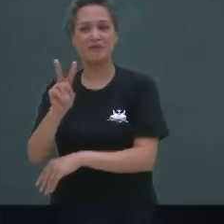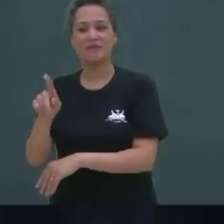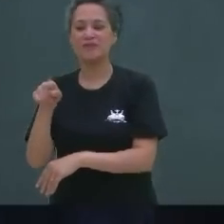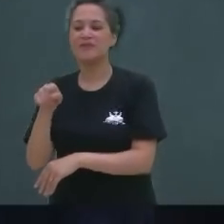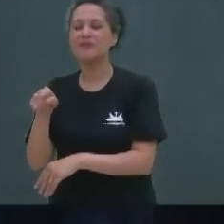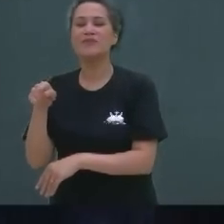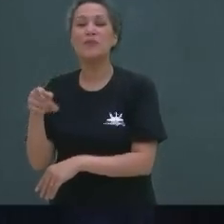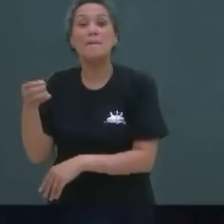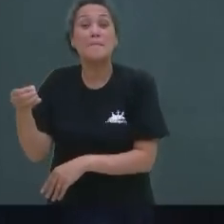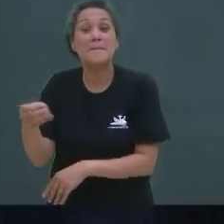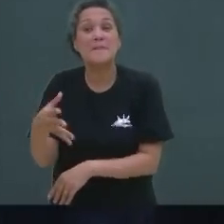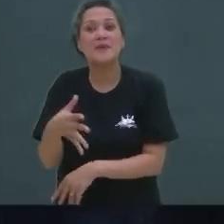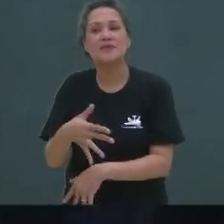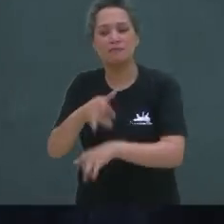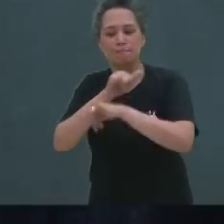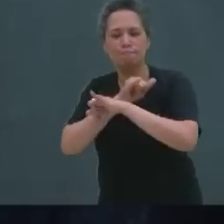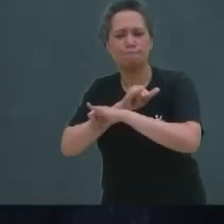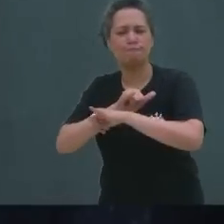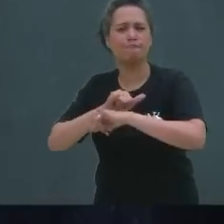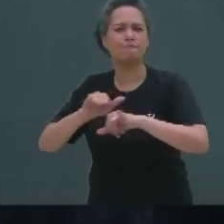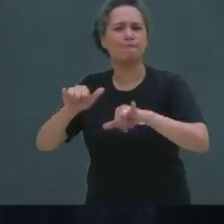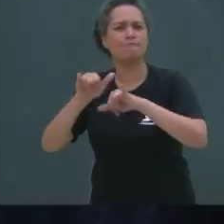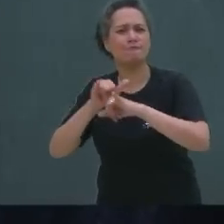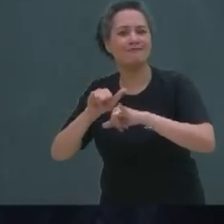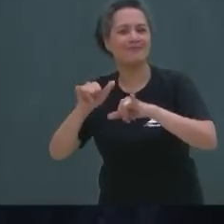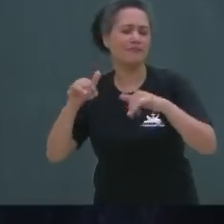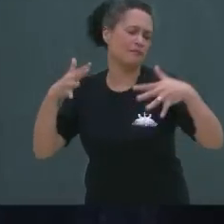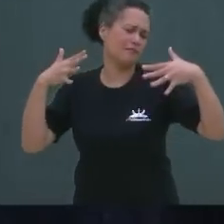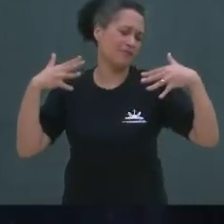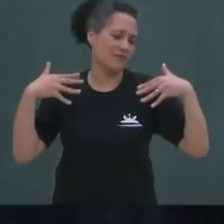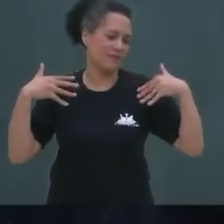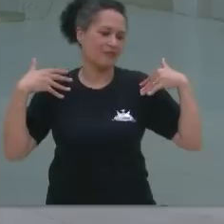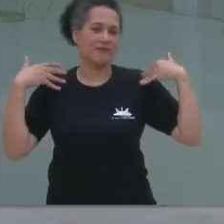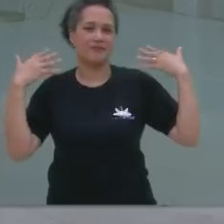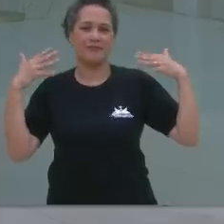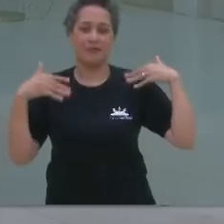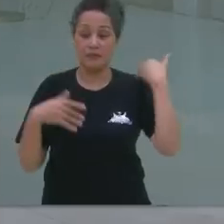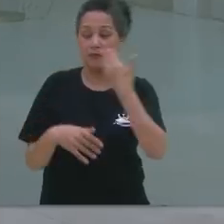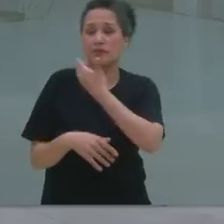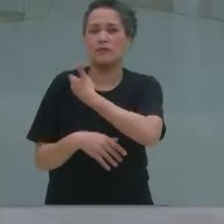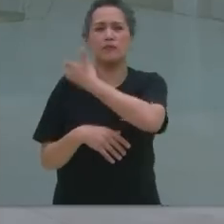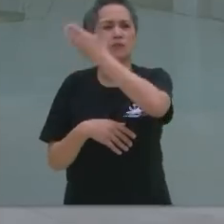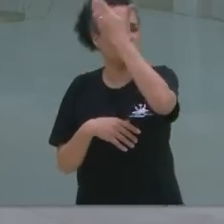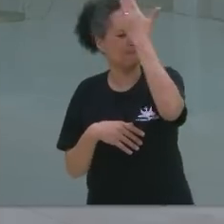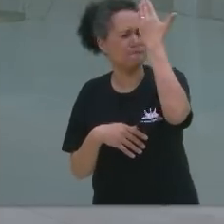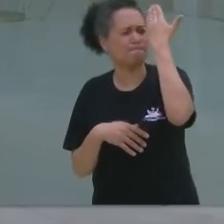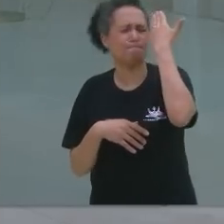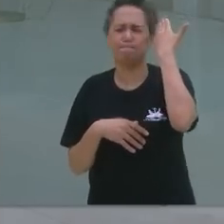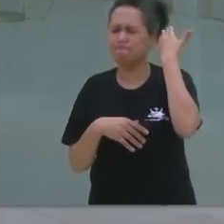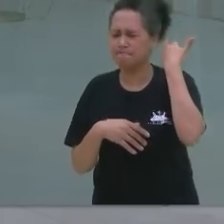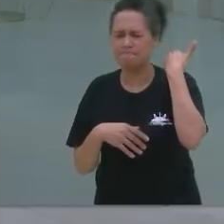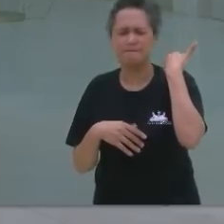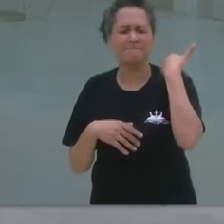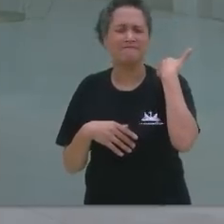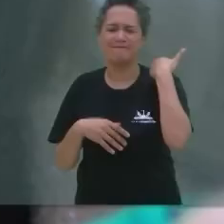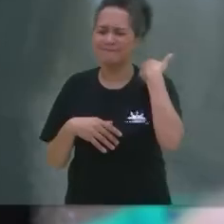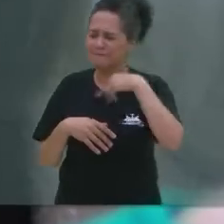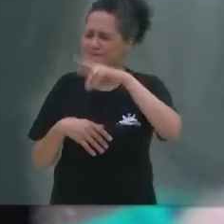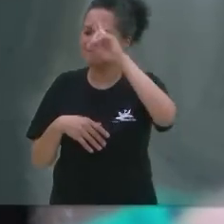Alegra-te, ó Maria, o Senhor contigo